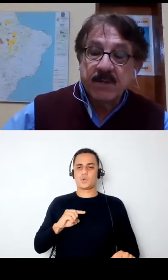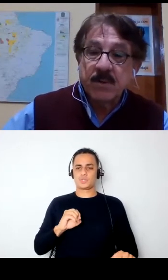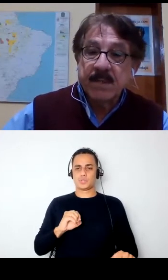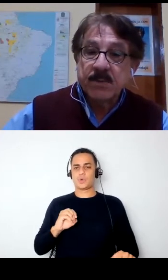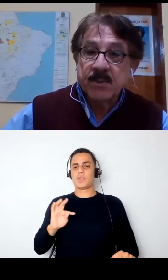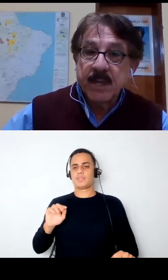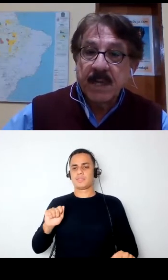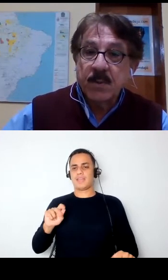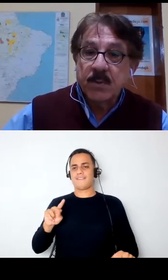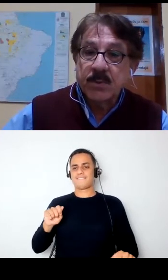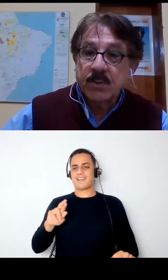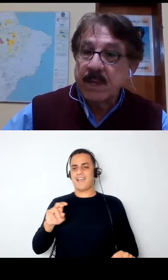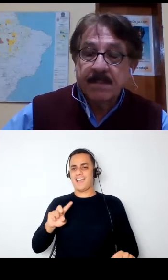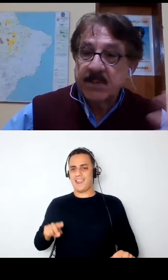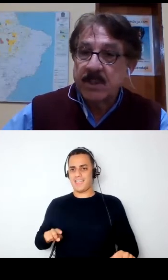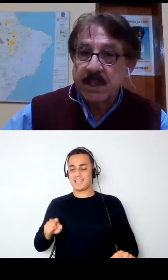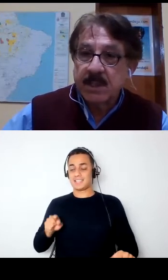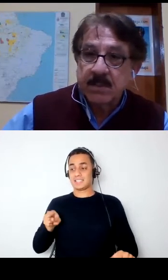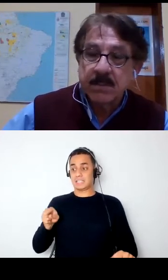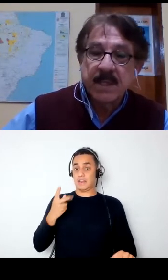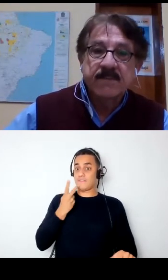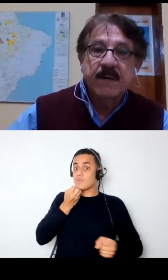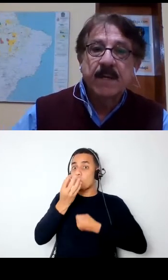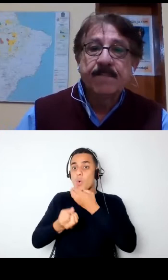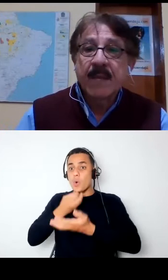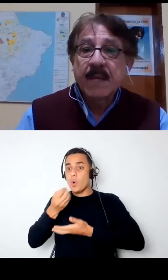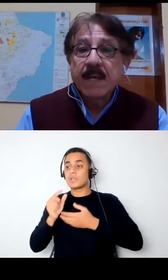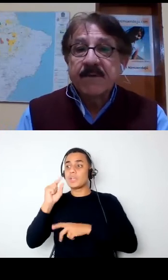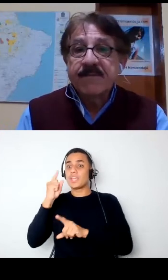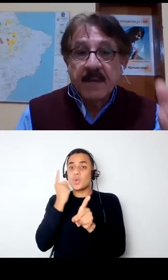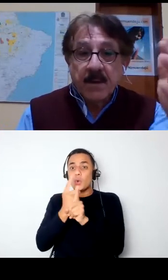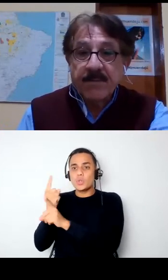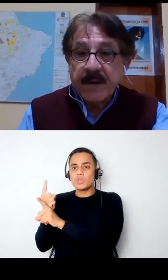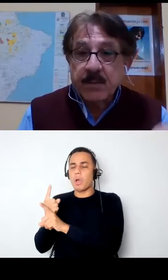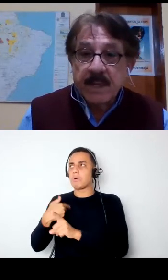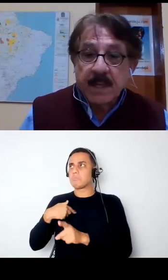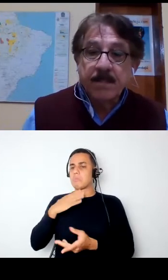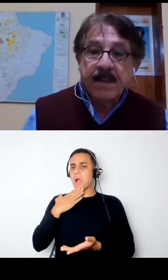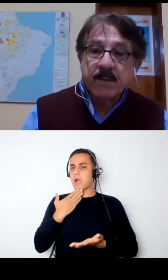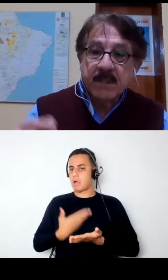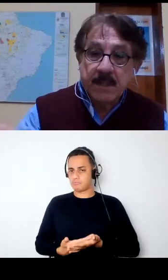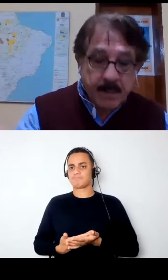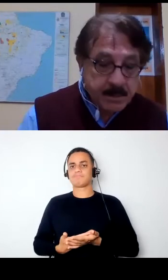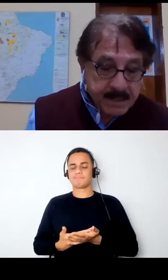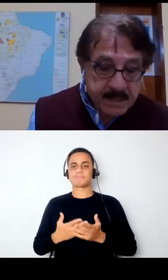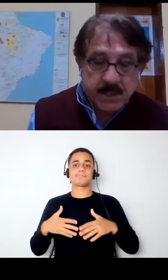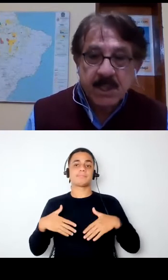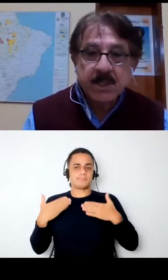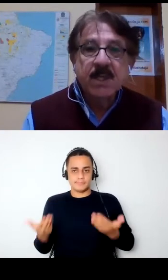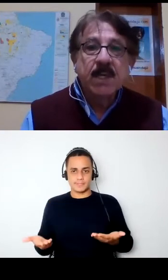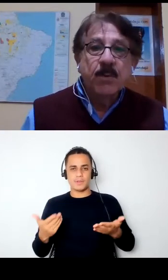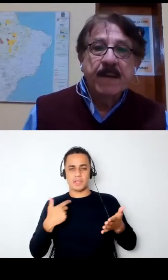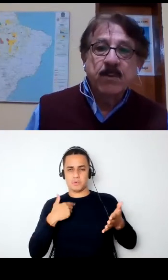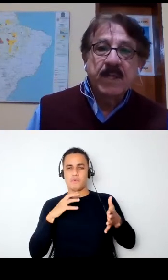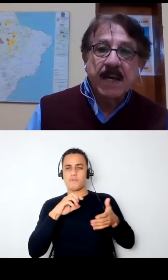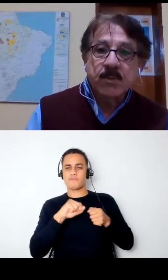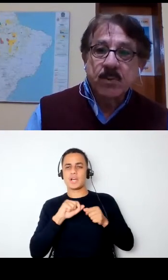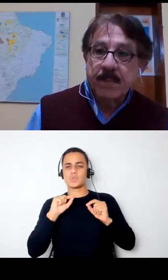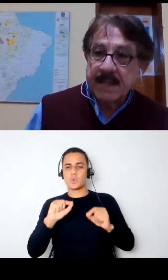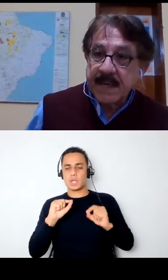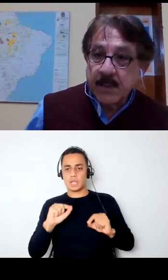na foz do Amazonas o que ele encontrou, é impressionante o que eles falam. Enfim, o fato é que eu pego, então, pode passar adiante, eu